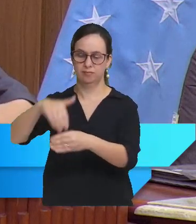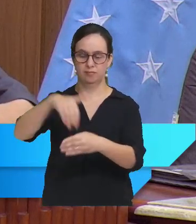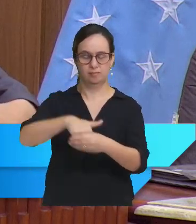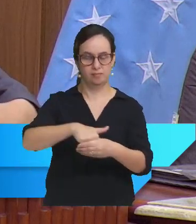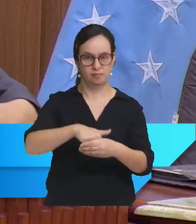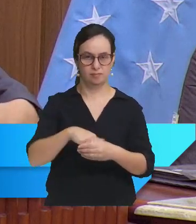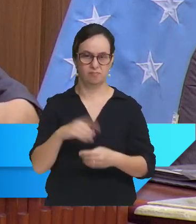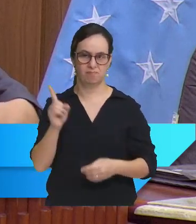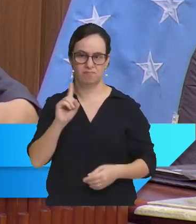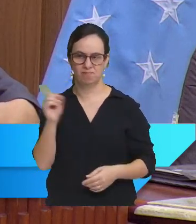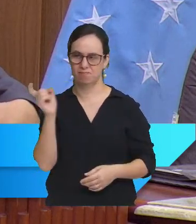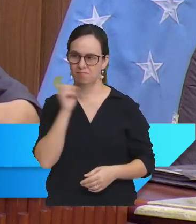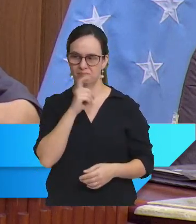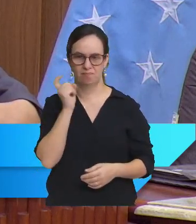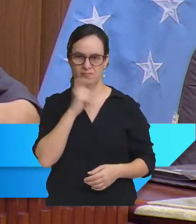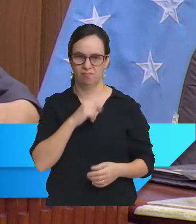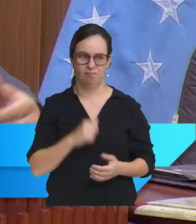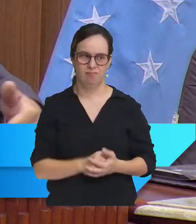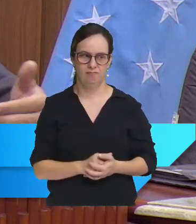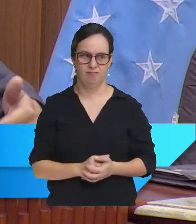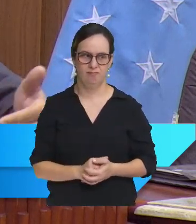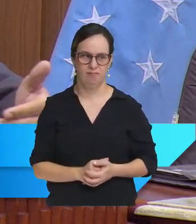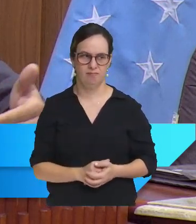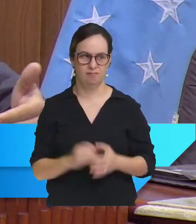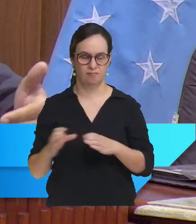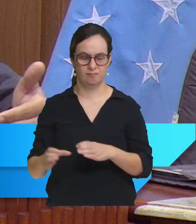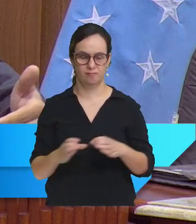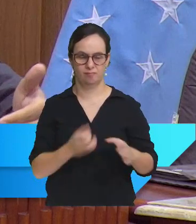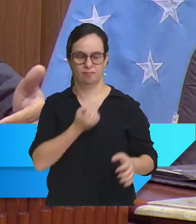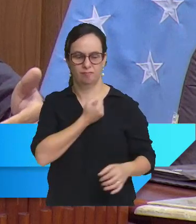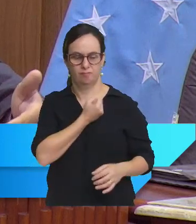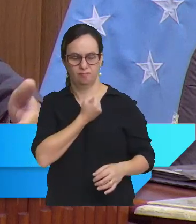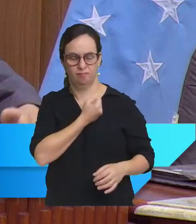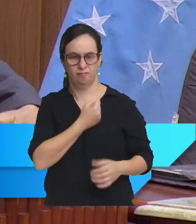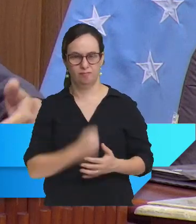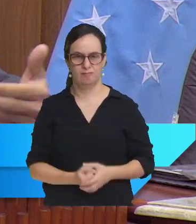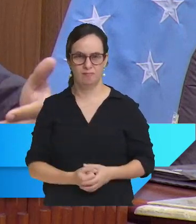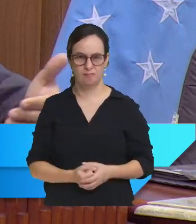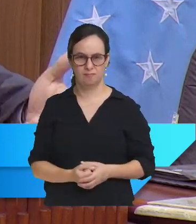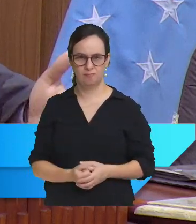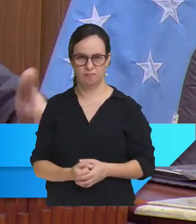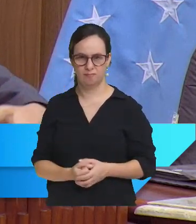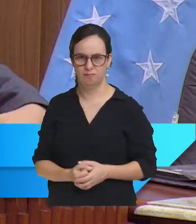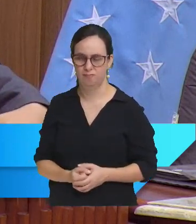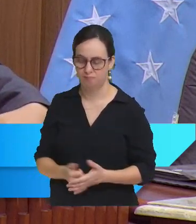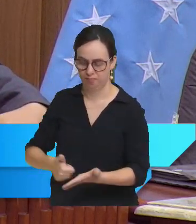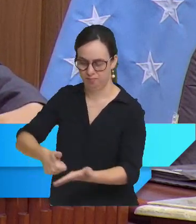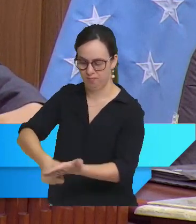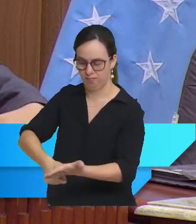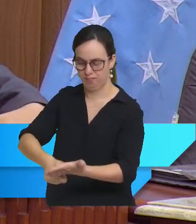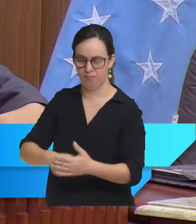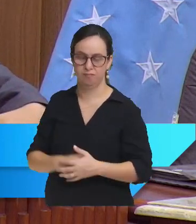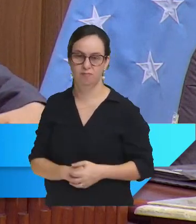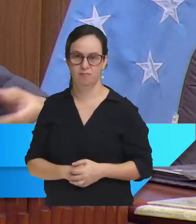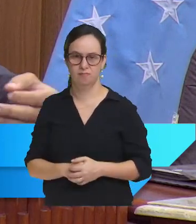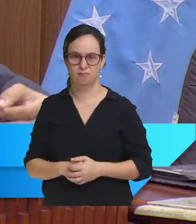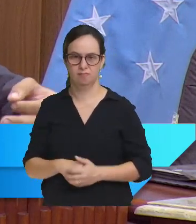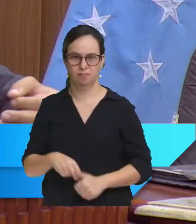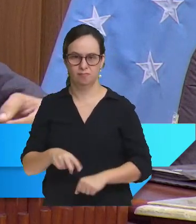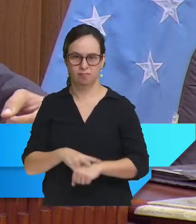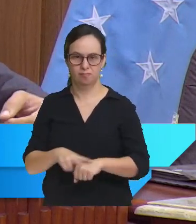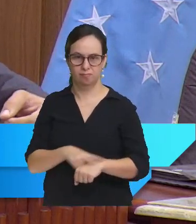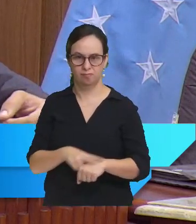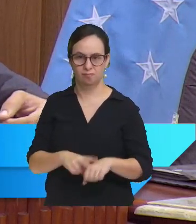você coloca o número, o enter, e aquilo é a expressão da vontade popular em sua máxima verdade. Em sua